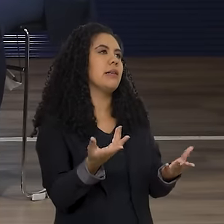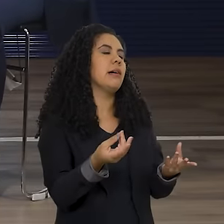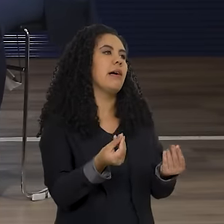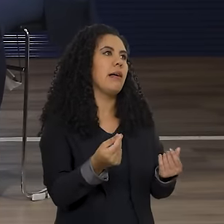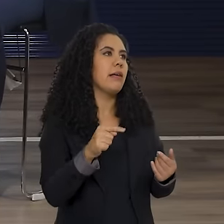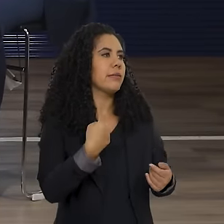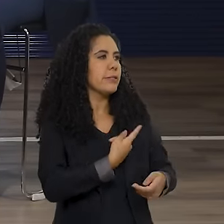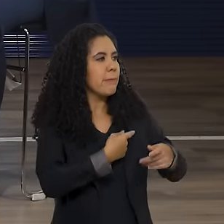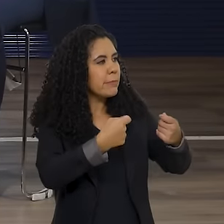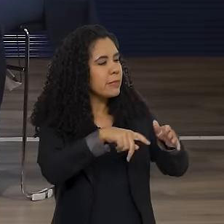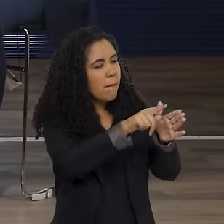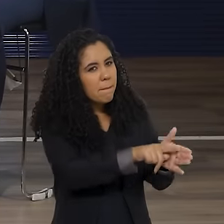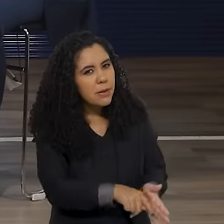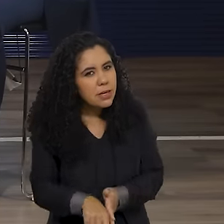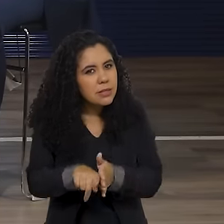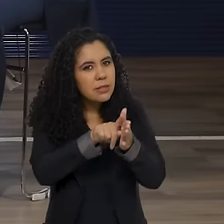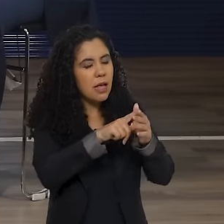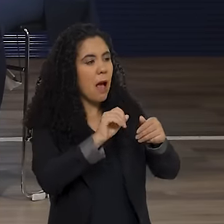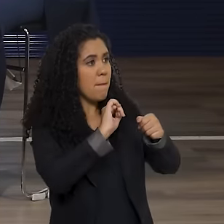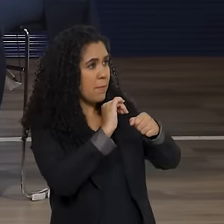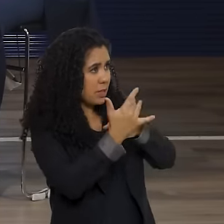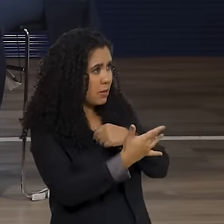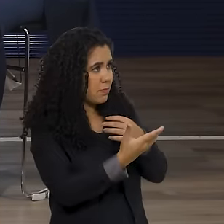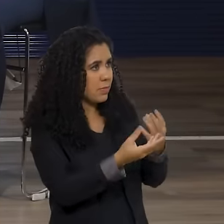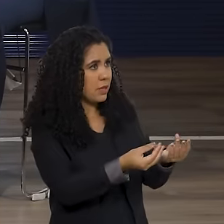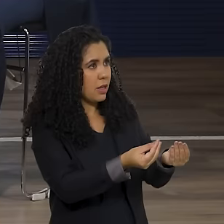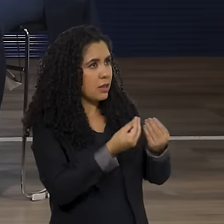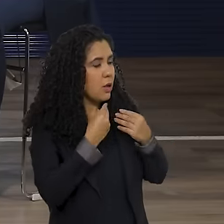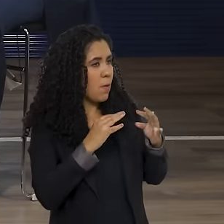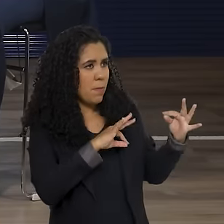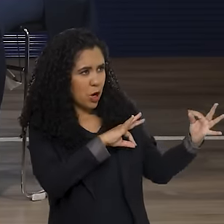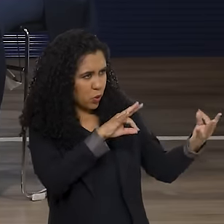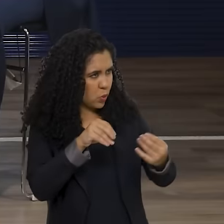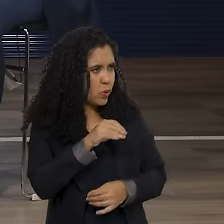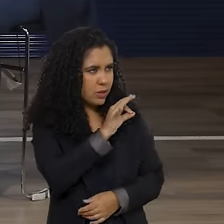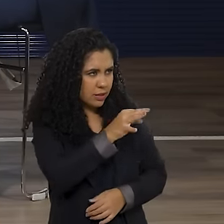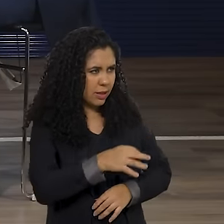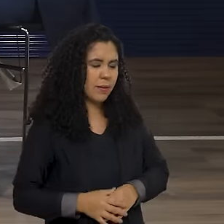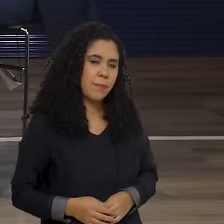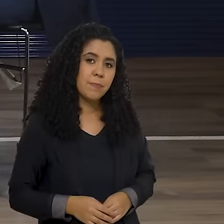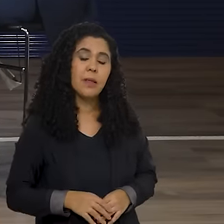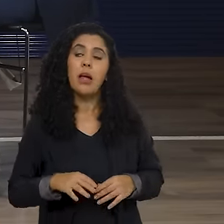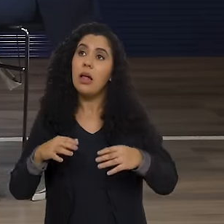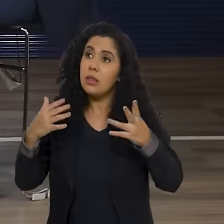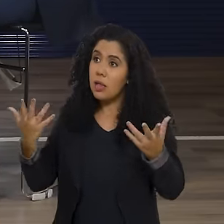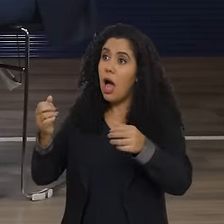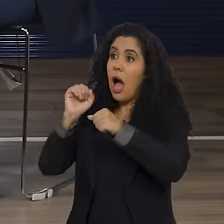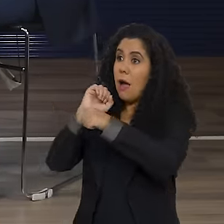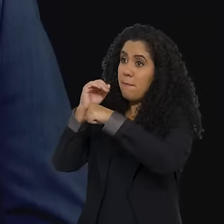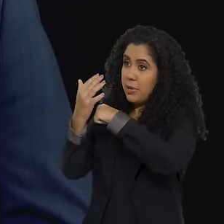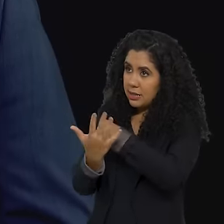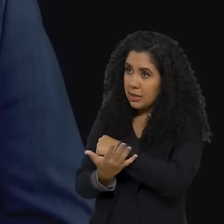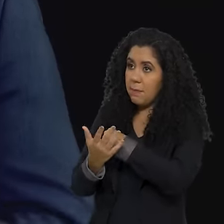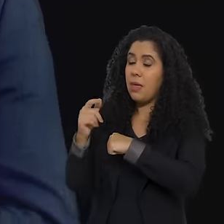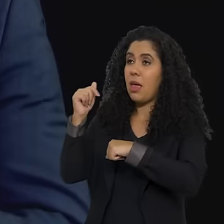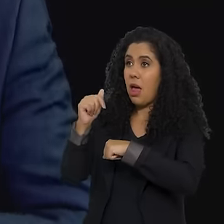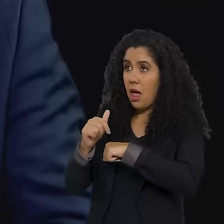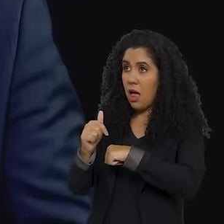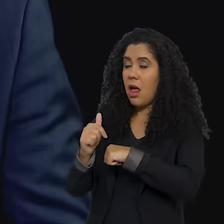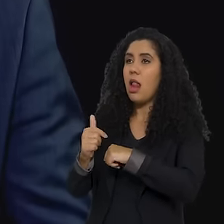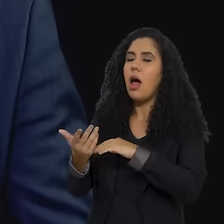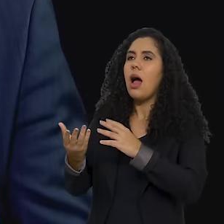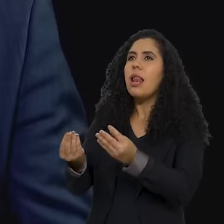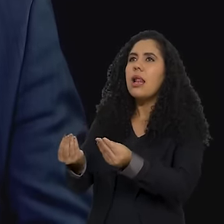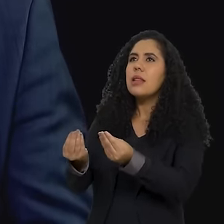tivemos que pesquisar, né? A pandemia trouxe para todo mundo, né? A pandemia, ela